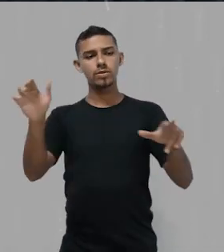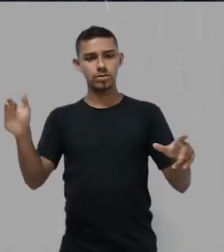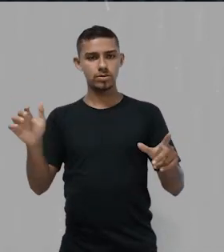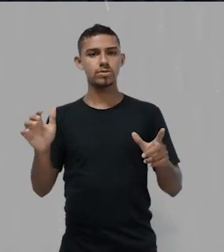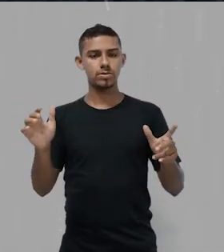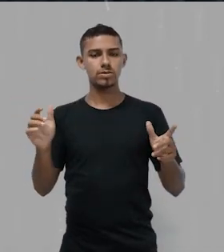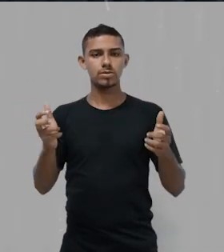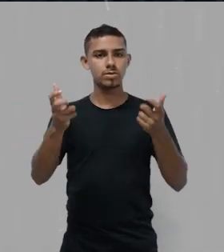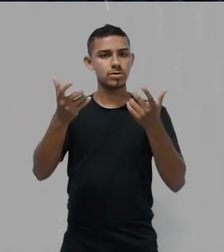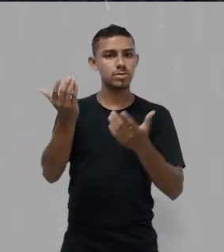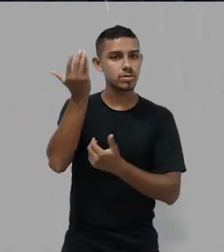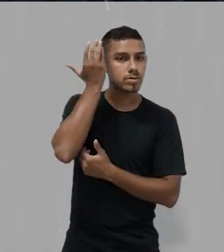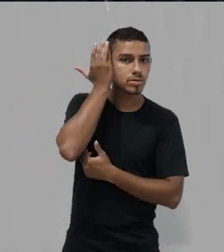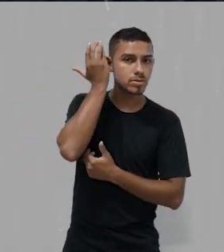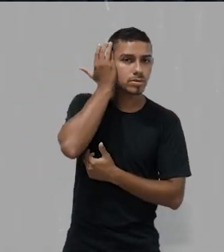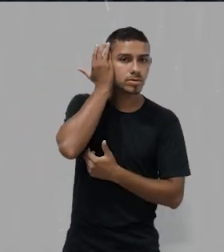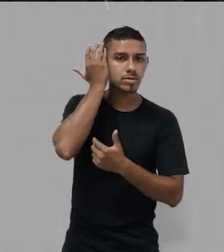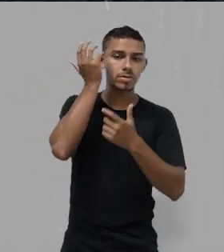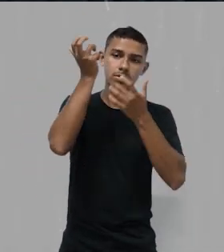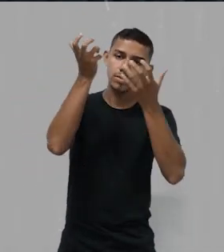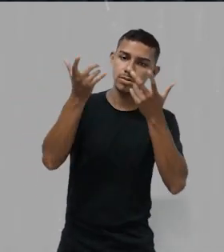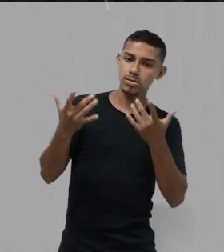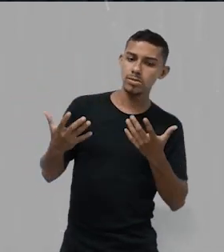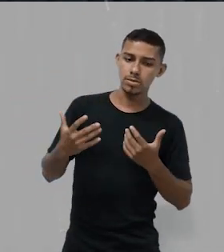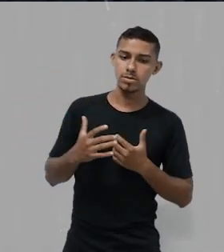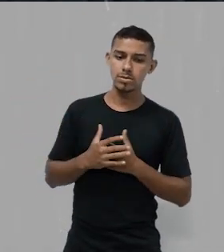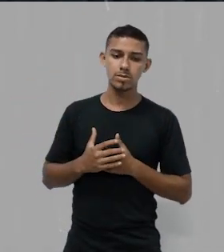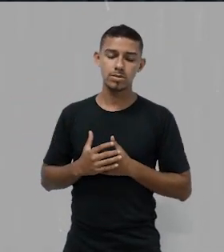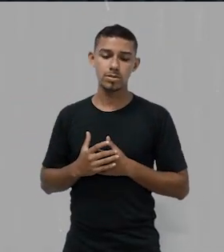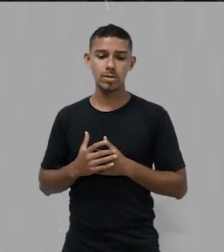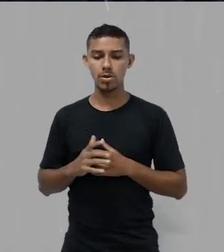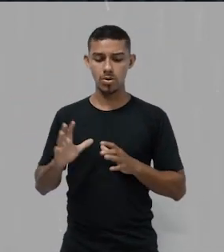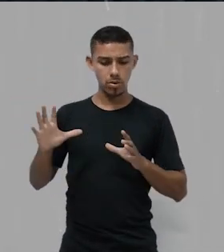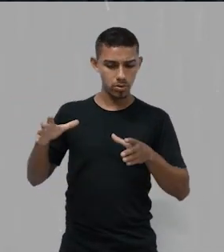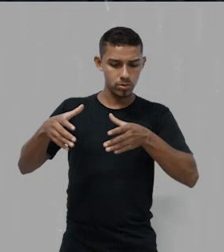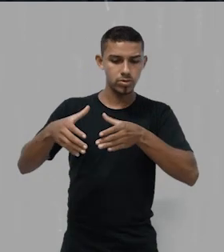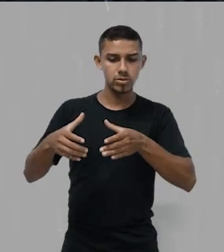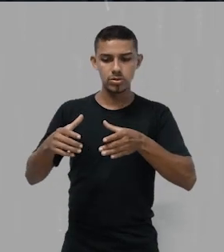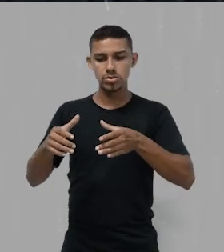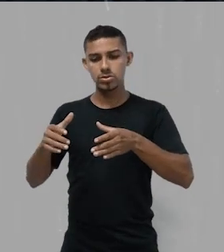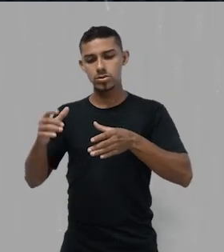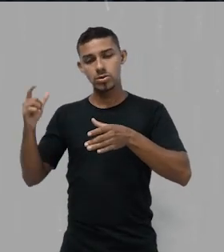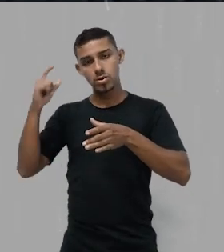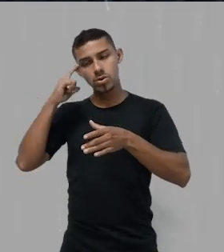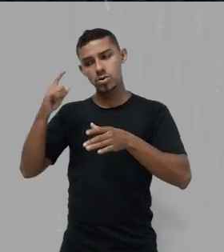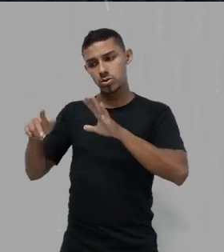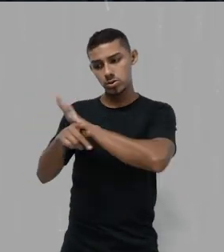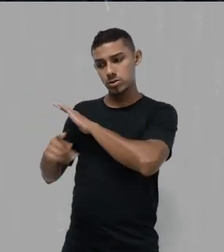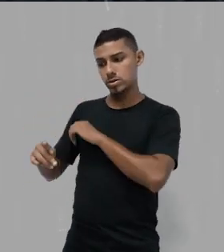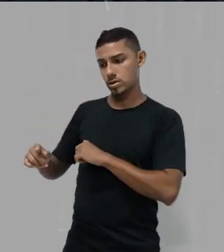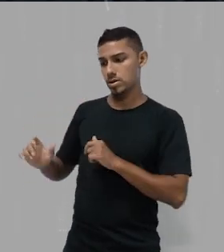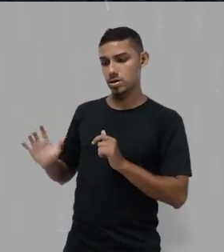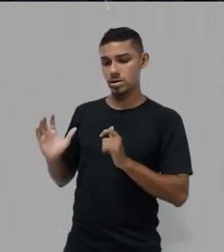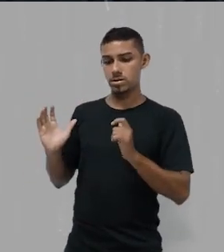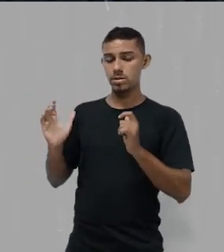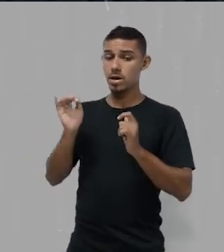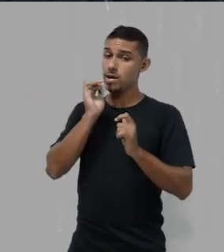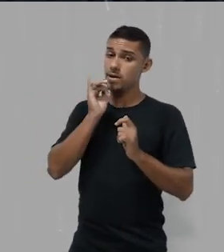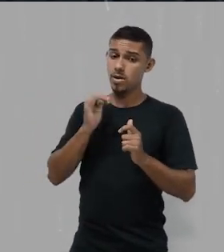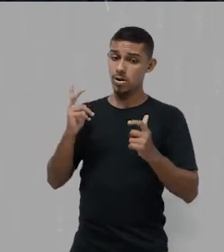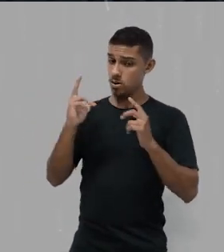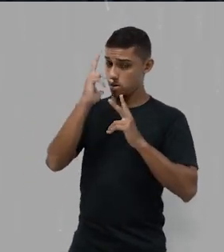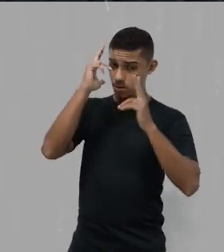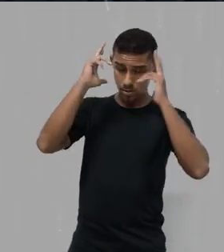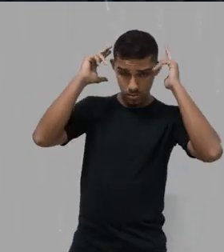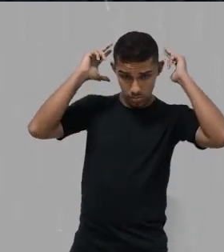dele, até comentei essa semana numa aula, né, que ele tinha mania de colecionar coisas, e ele não, coisas dele, ele dizia que se ele cortasse os